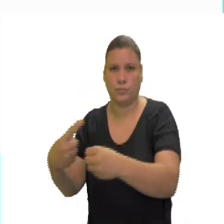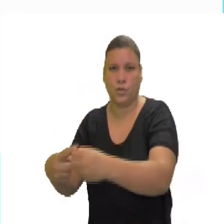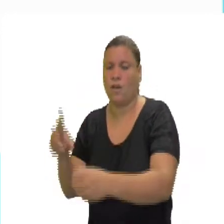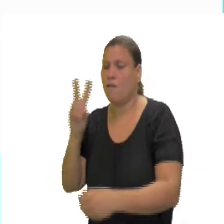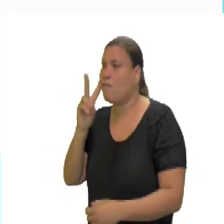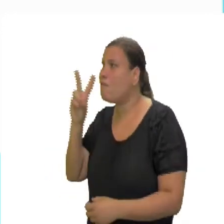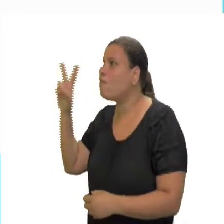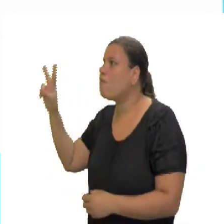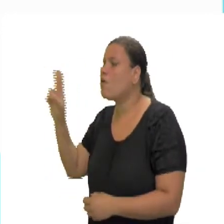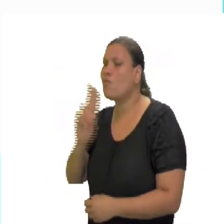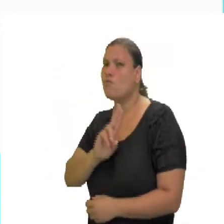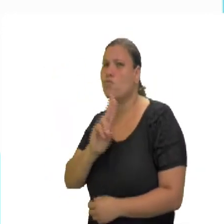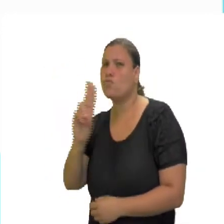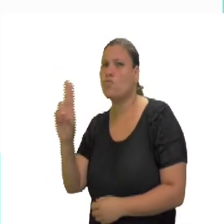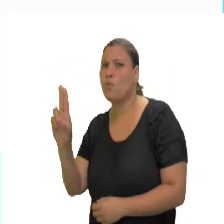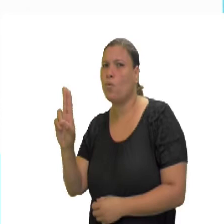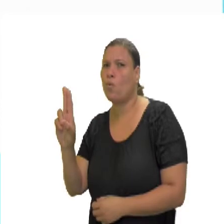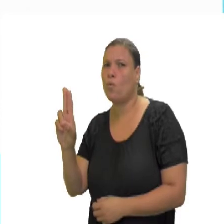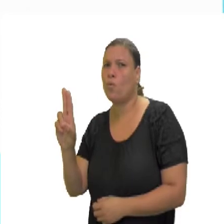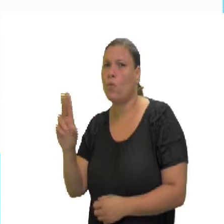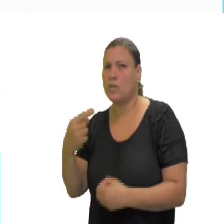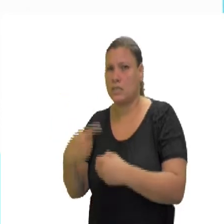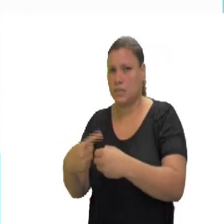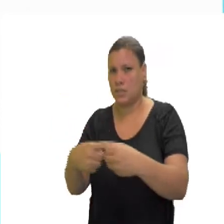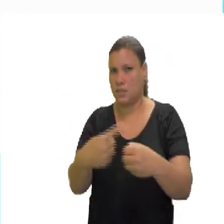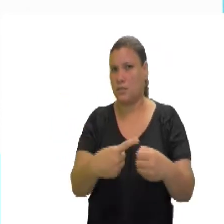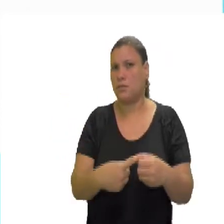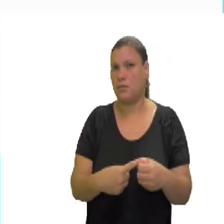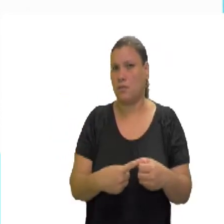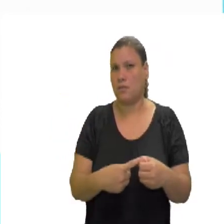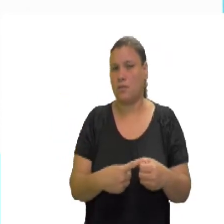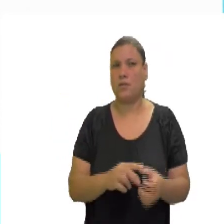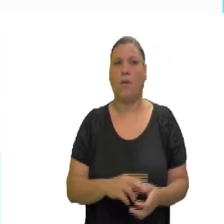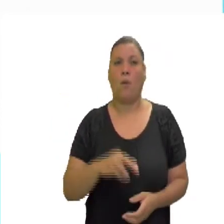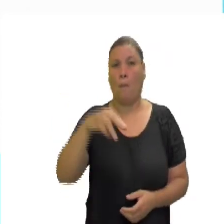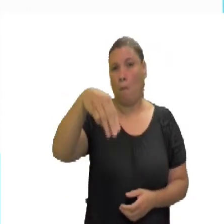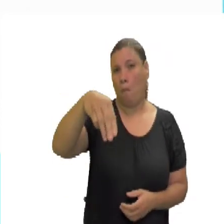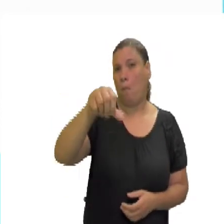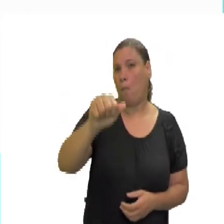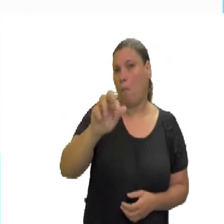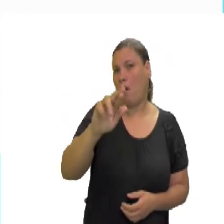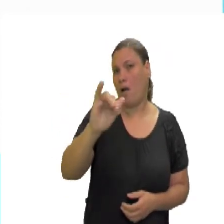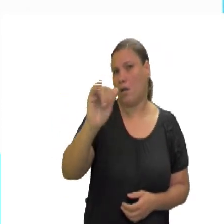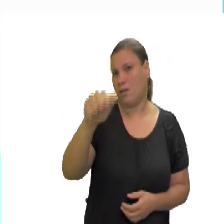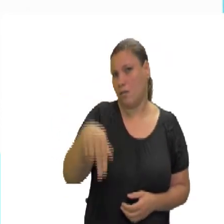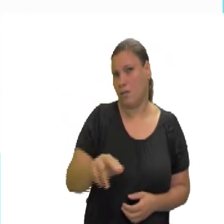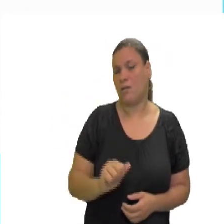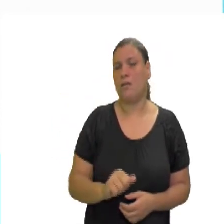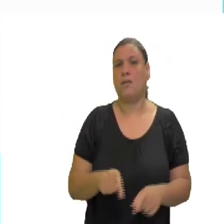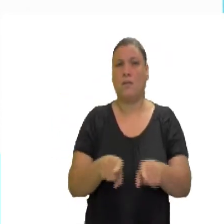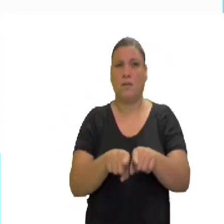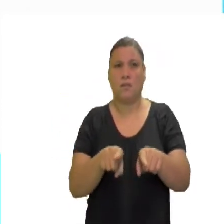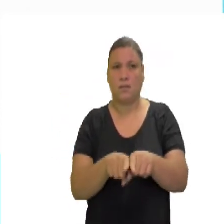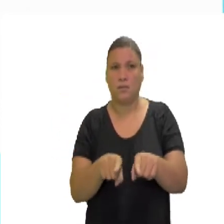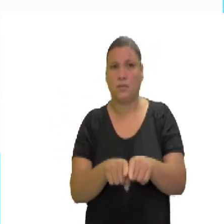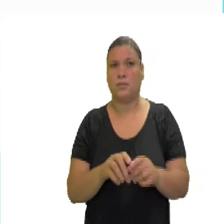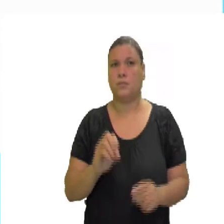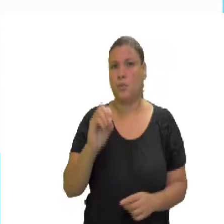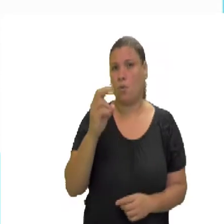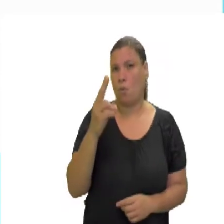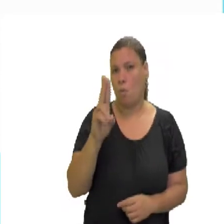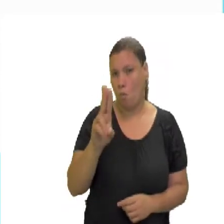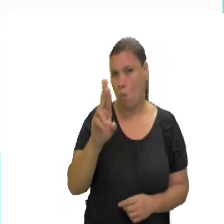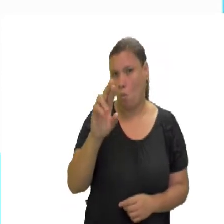Preto, Tiradentes, passa pelo Cerro, passa pelo Catas Altas, passa também